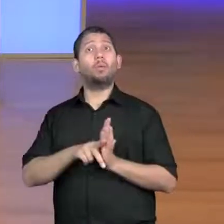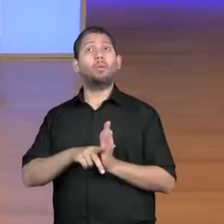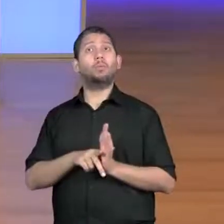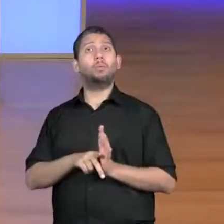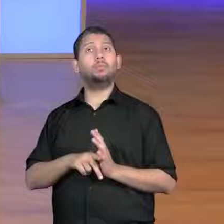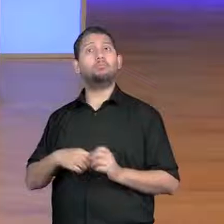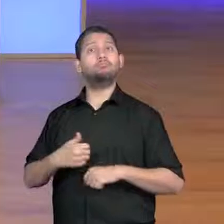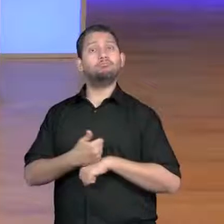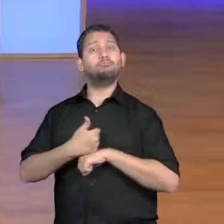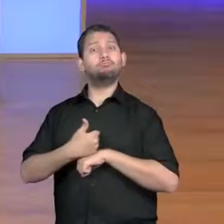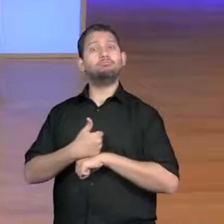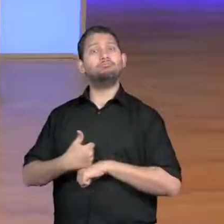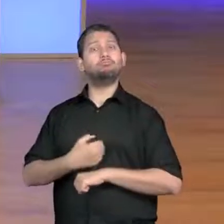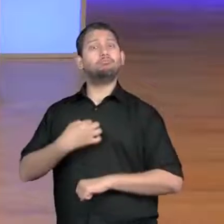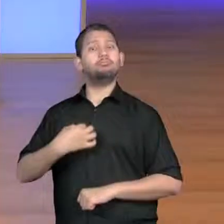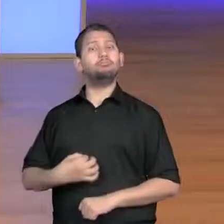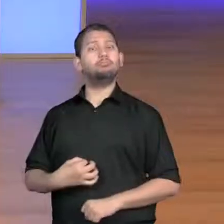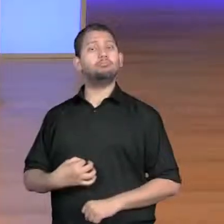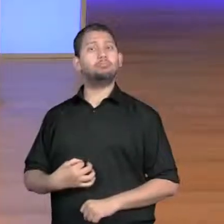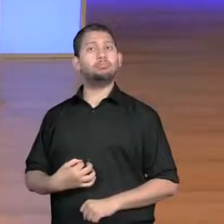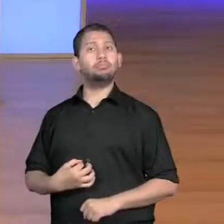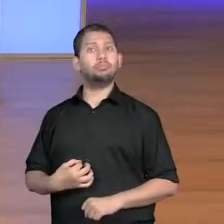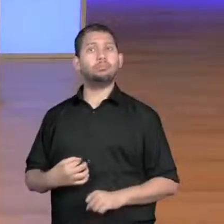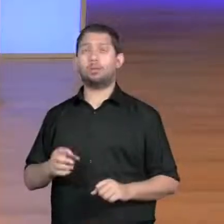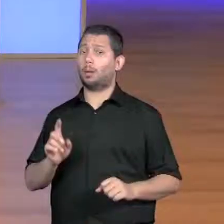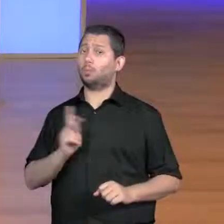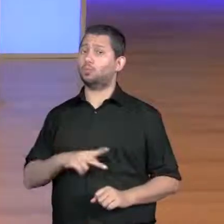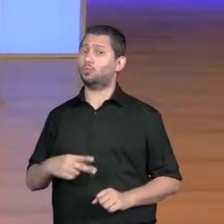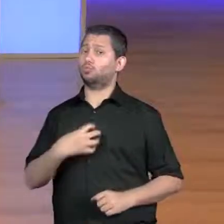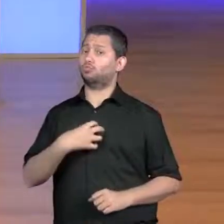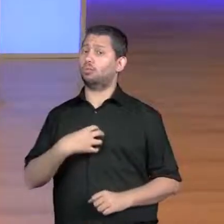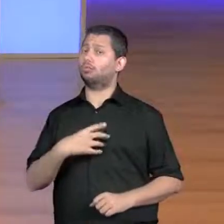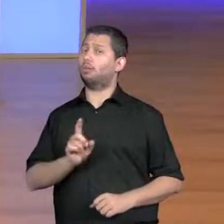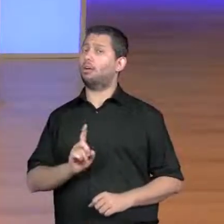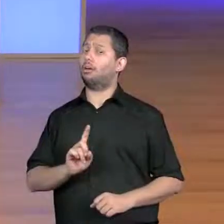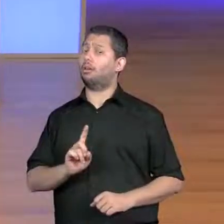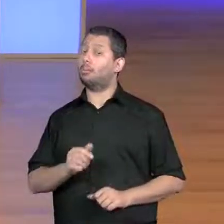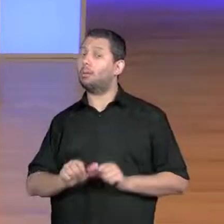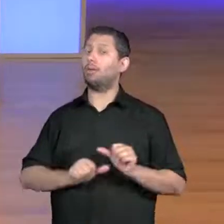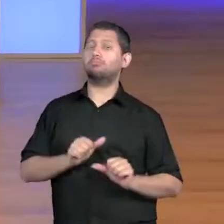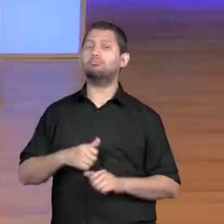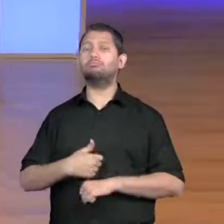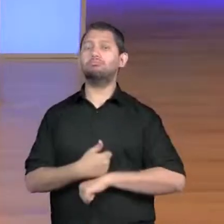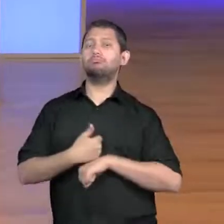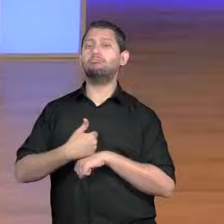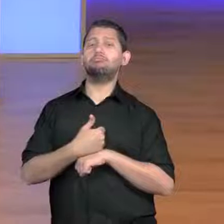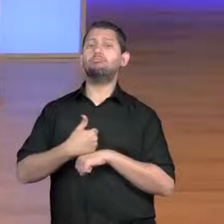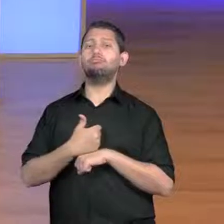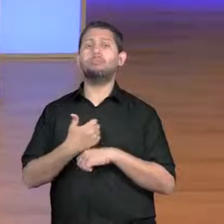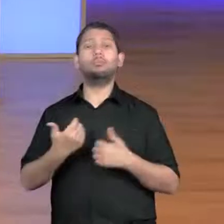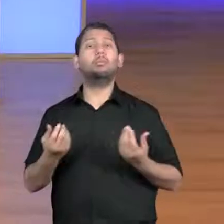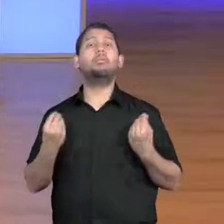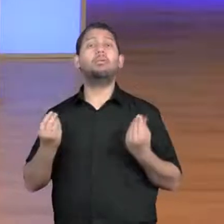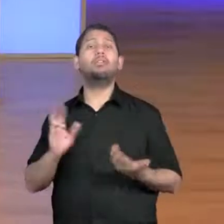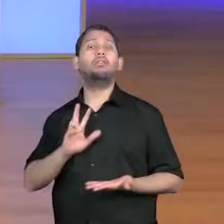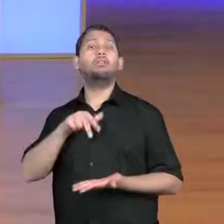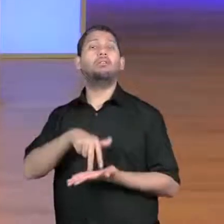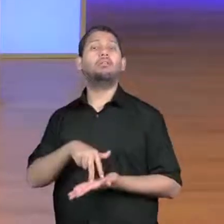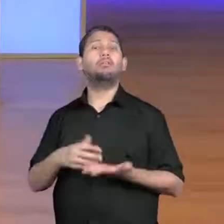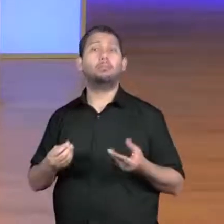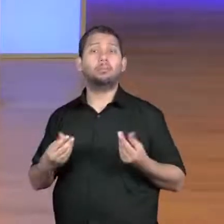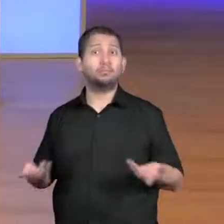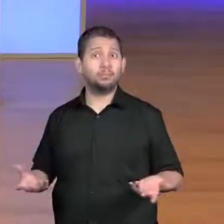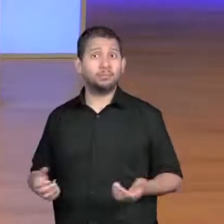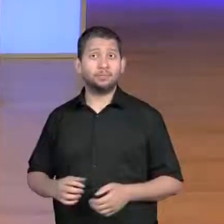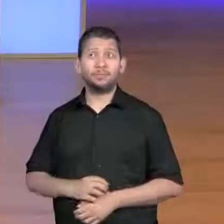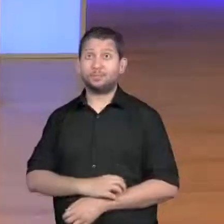uma apresentadora, não só como uma professora. Olha só. Será que eu vim fazer aqui hoje, hein? Vamos descobrir o tema da aula